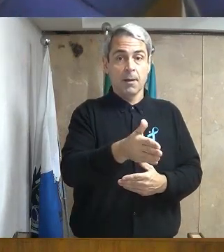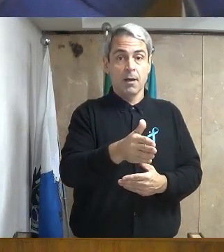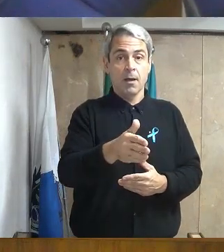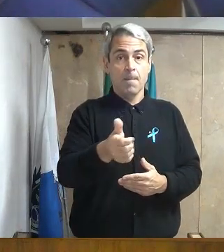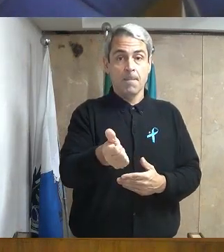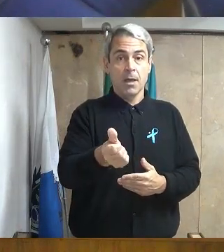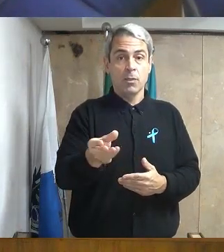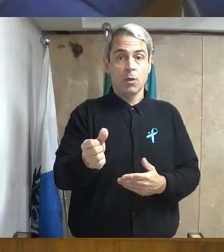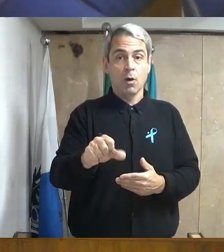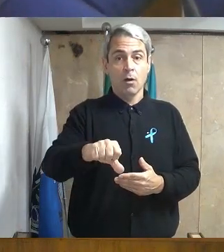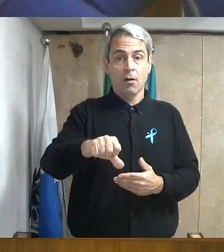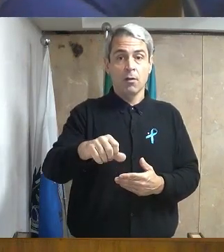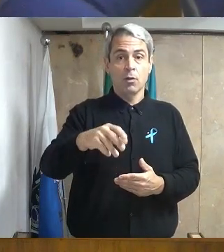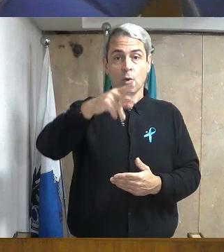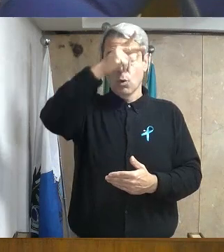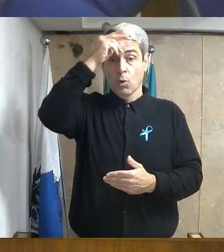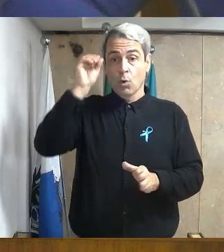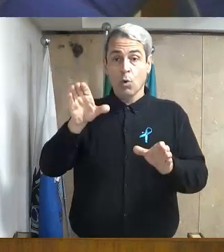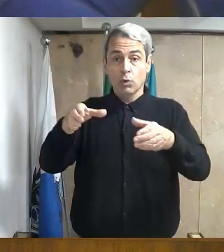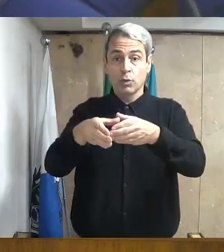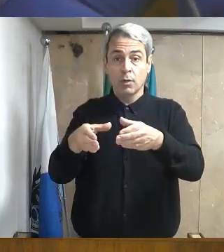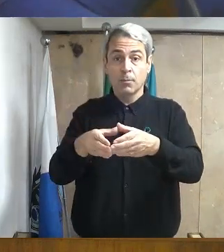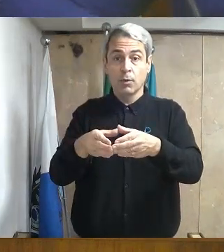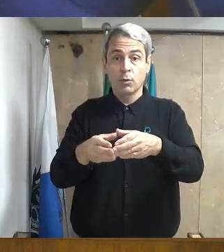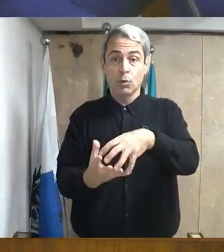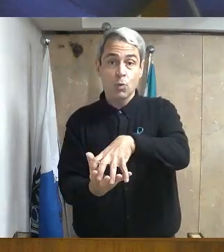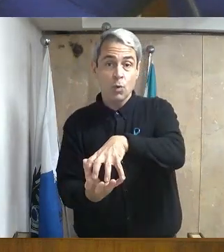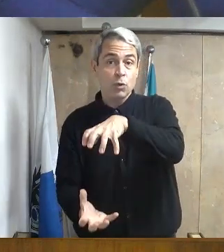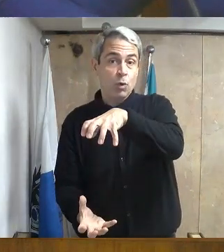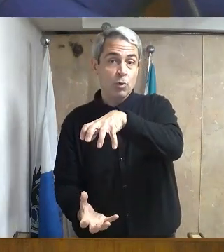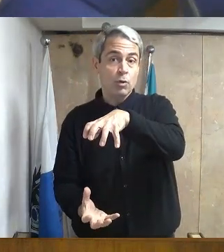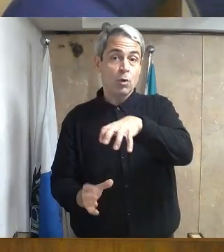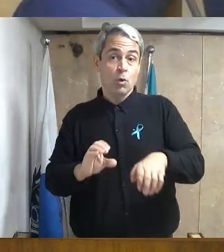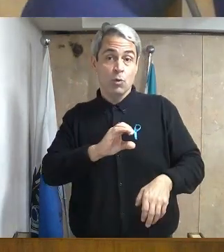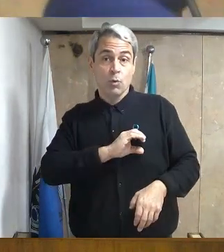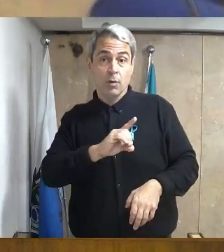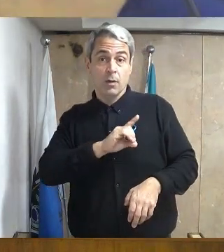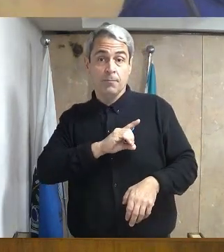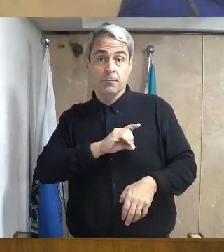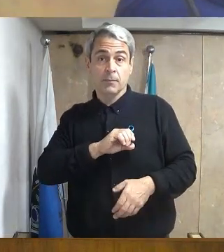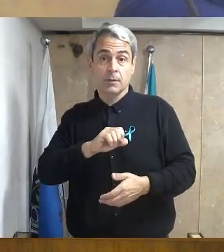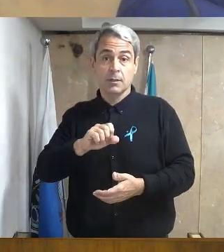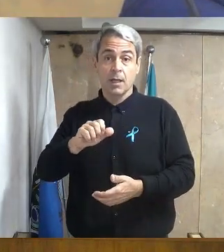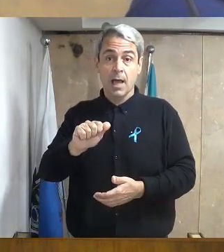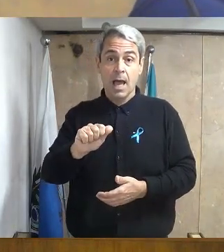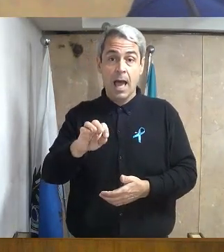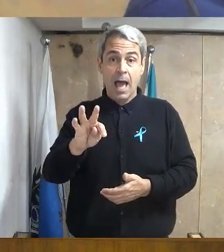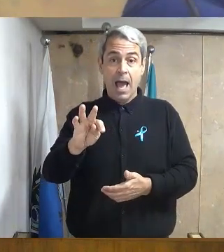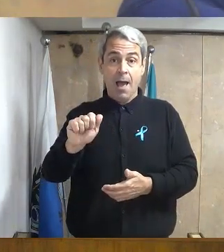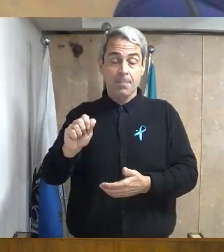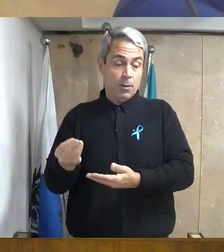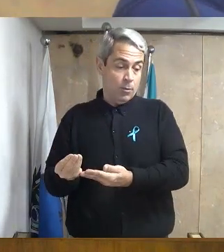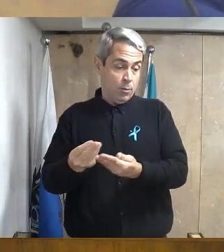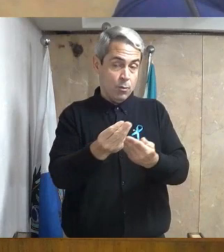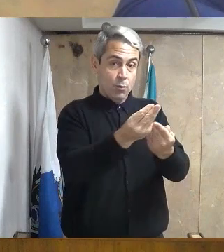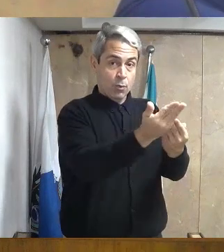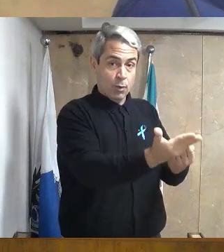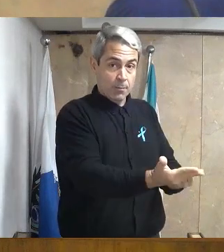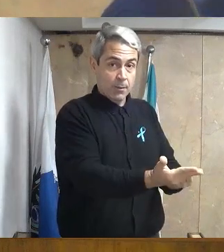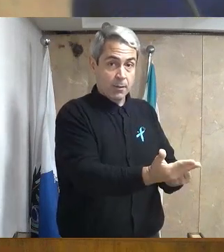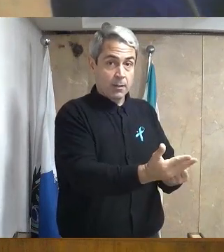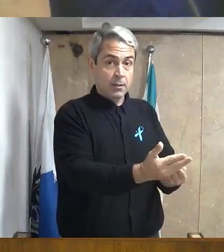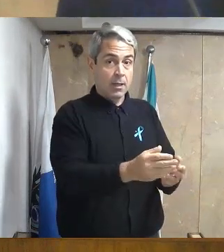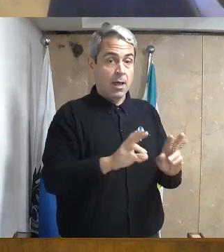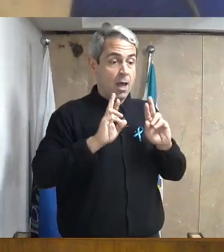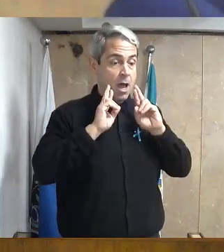1669/2022, do Conselho Municipal do Idoso de Duque de Caxias, encaminhando cópia da ata número 153 da Assembleia Ordinária